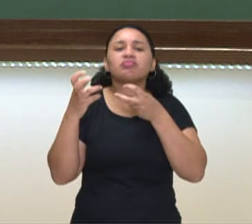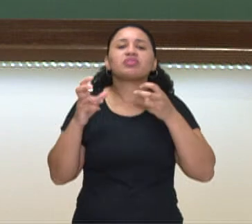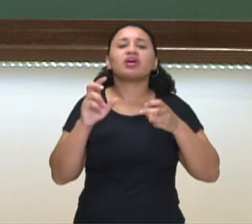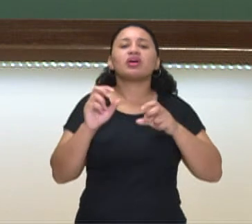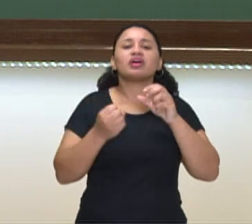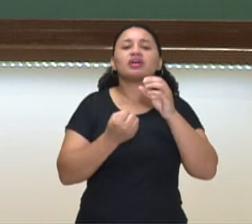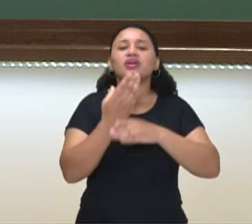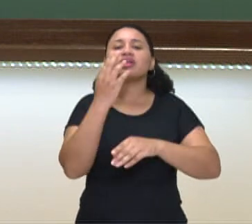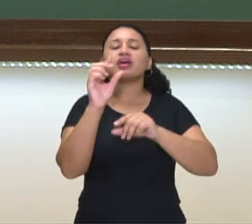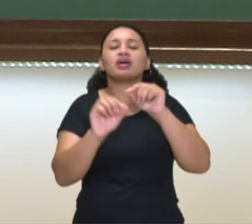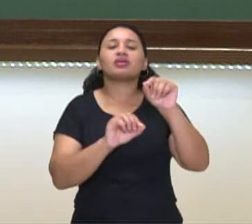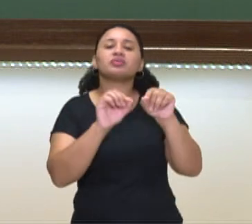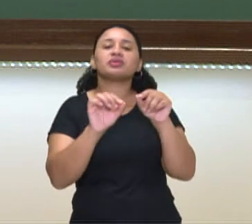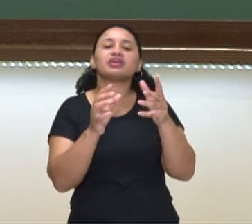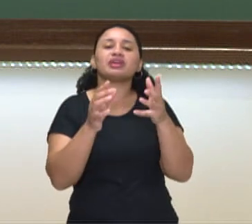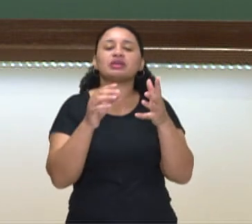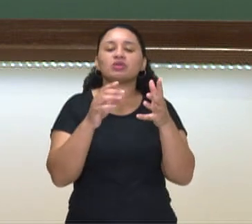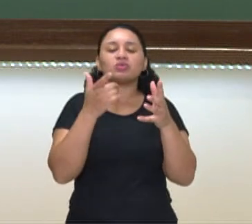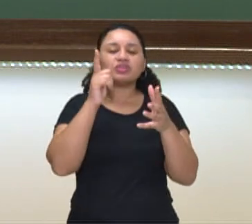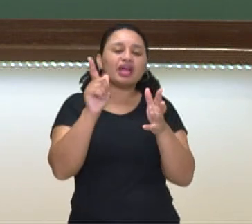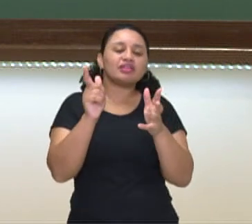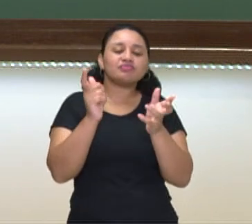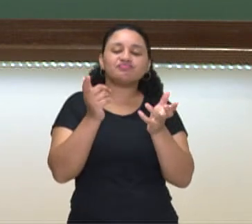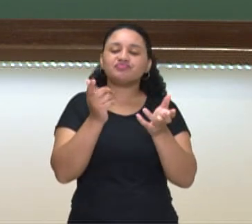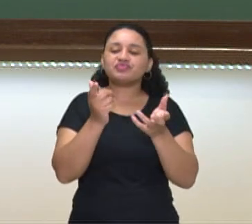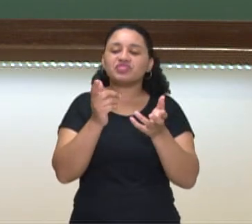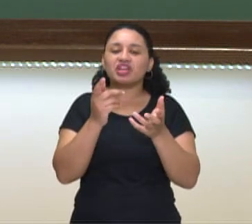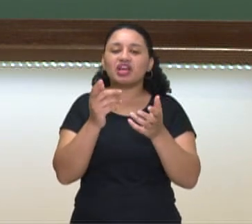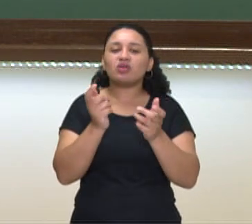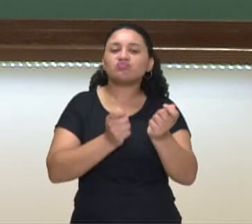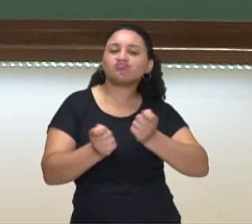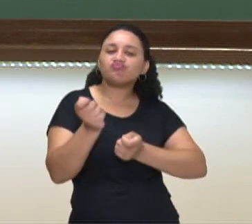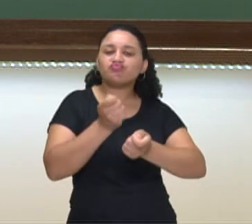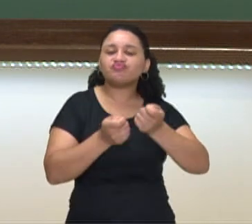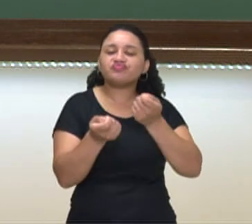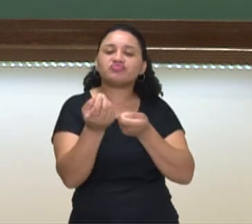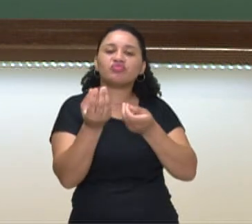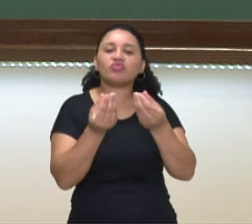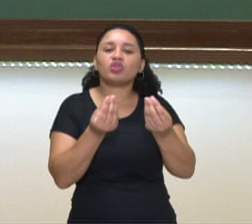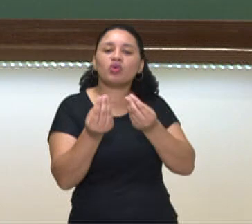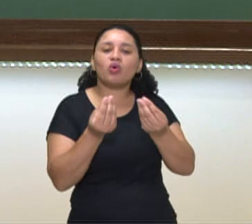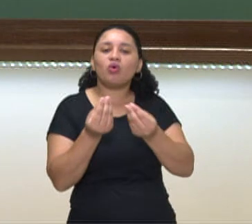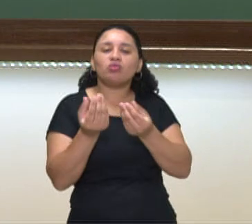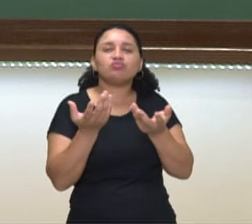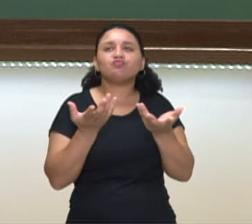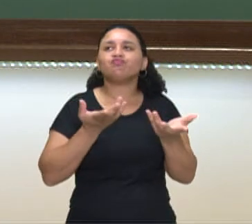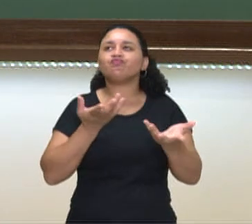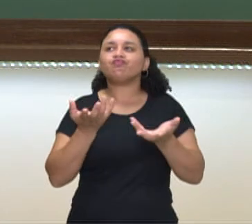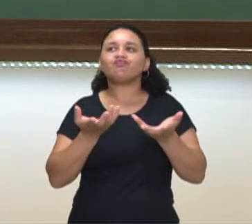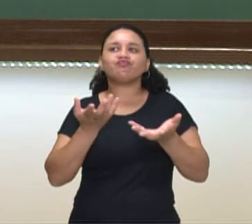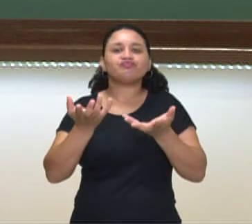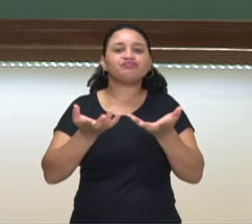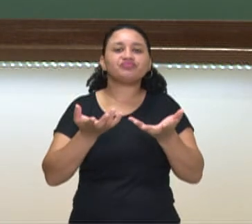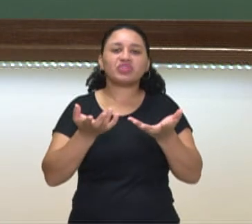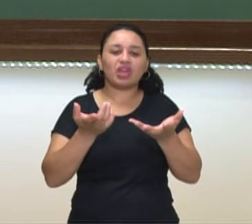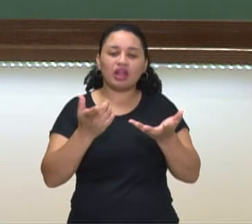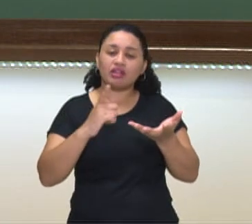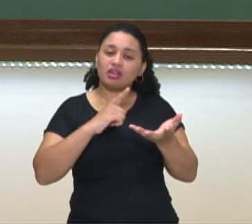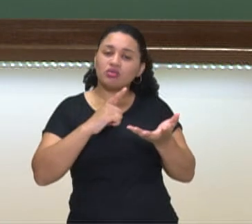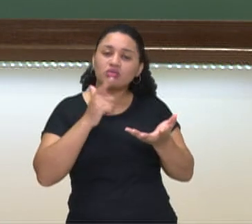né? Ele tem esse jogo e você vai ter, como posso dizer,